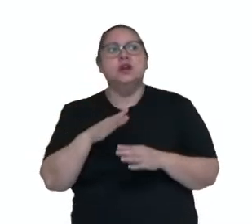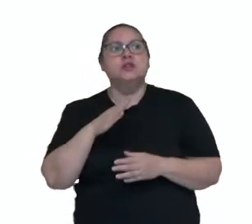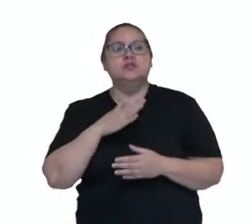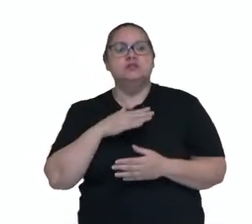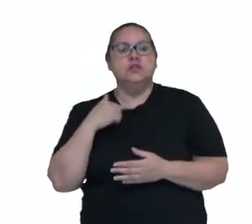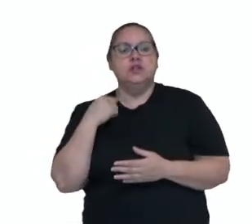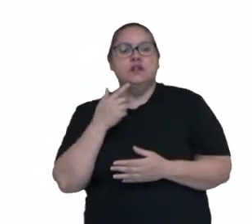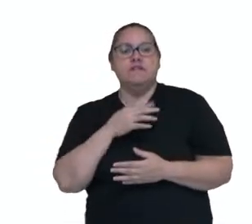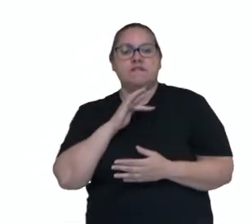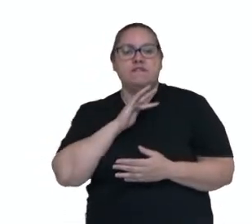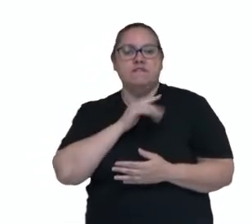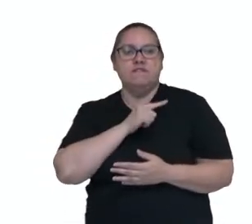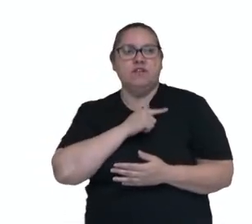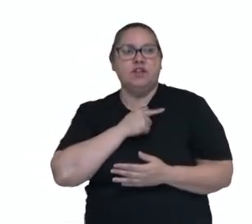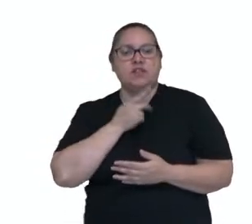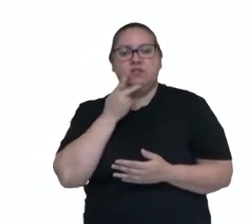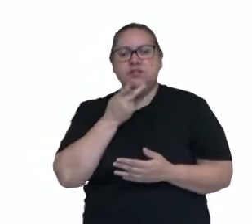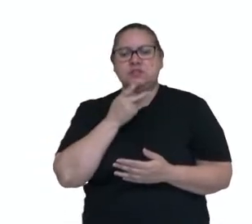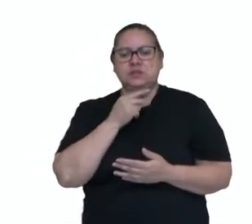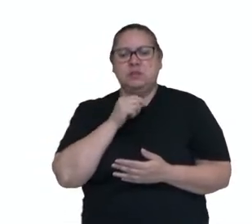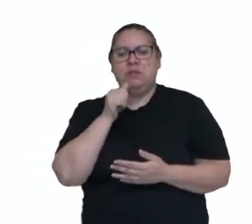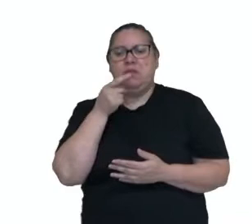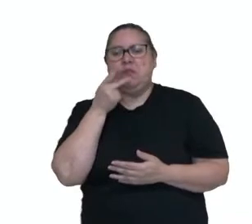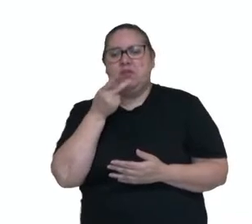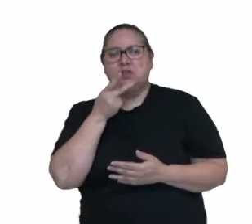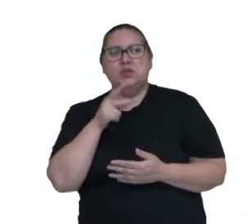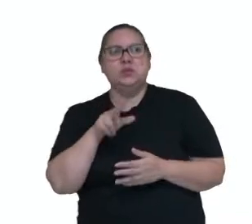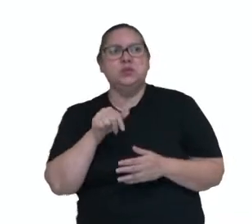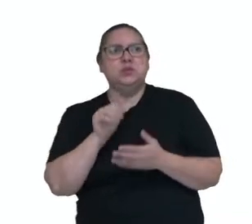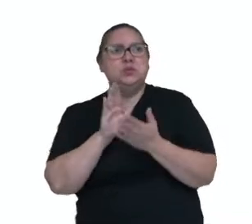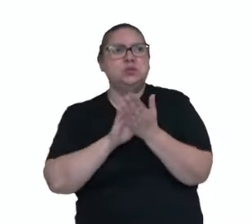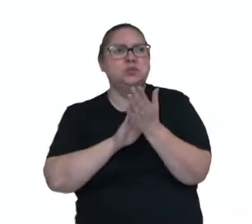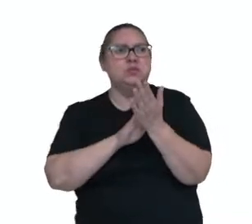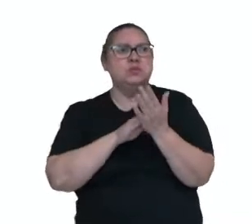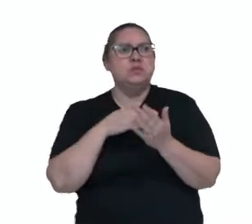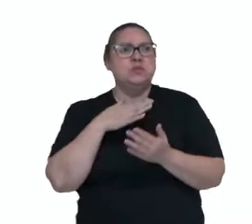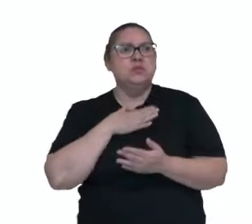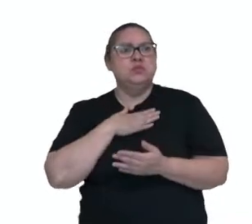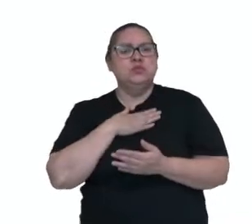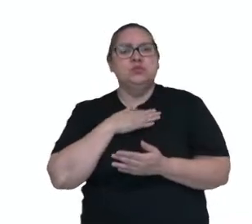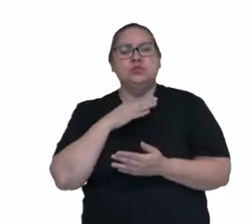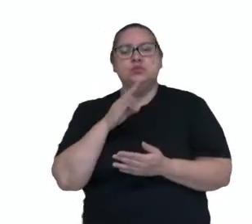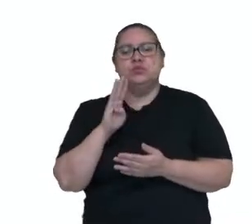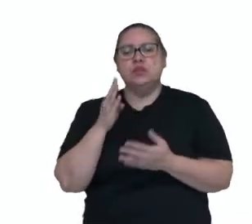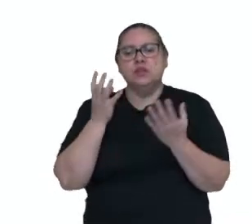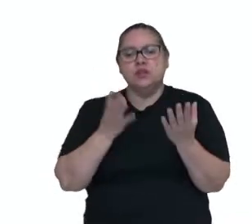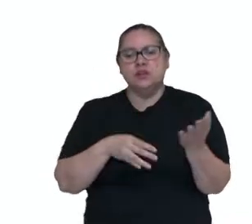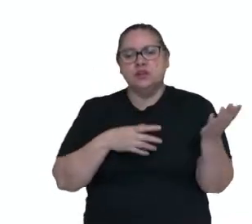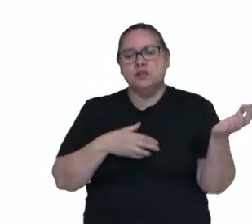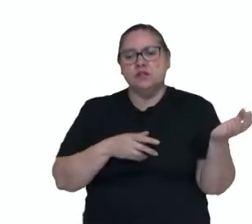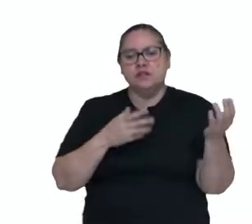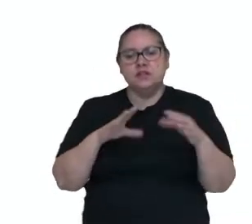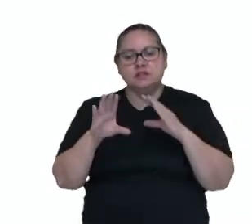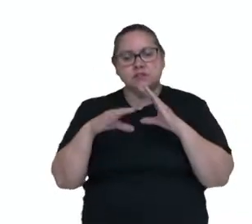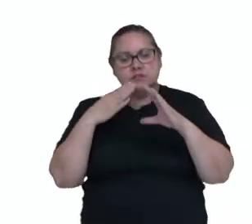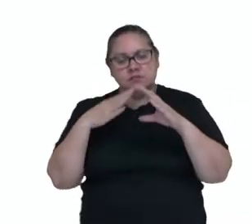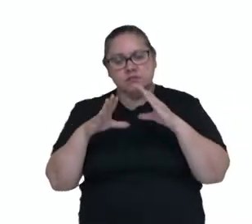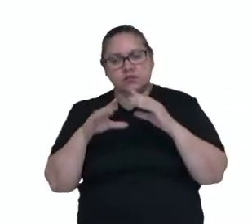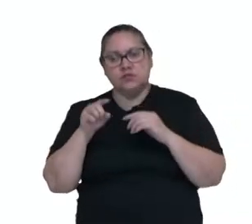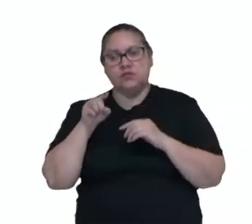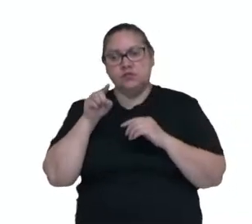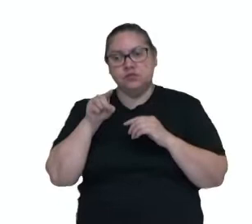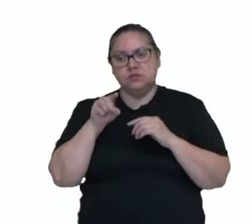feia, foste vos queixar, que vos nunca louvei em meu trovar, mas quero fazer um cantar, em que